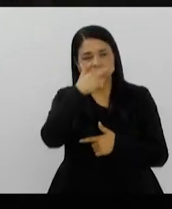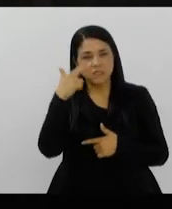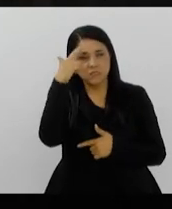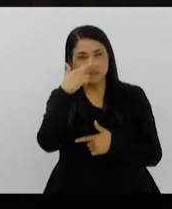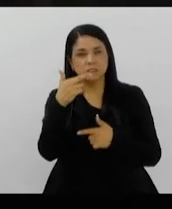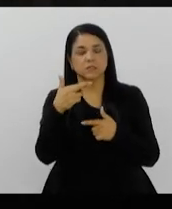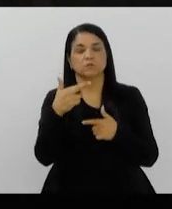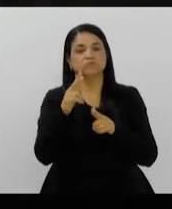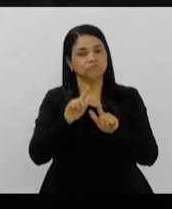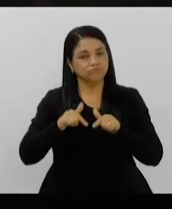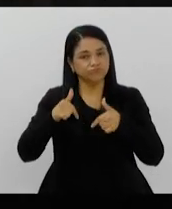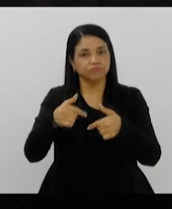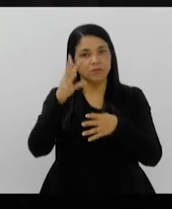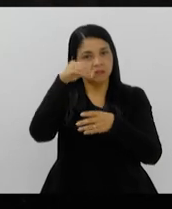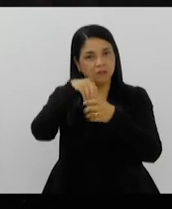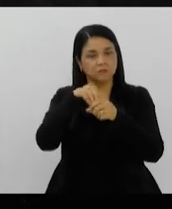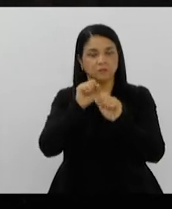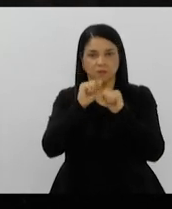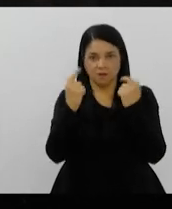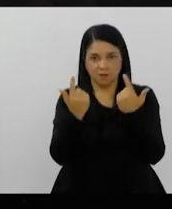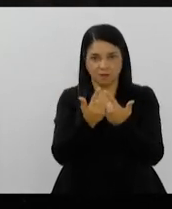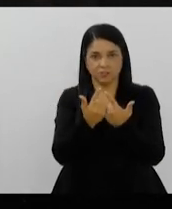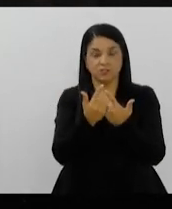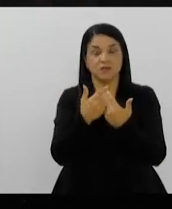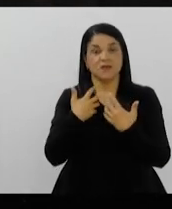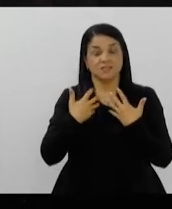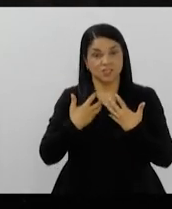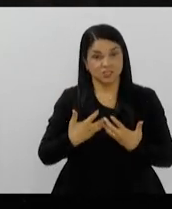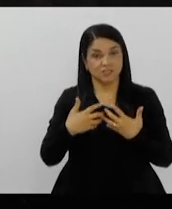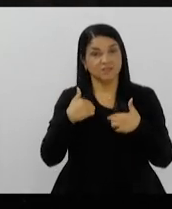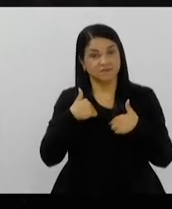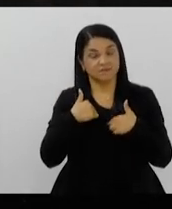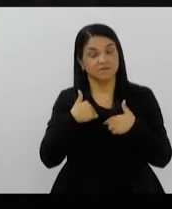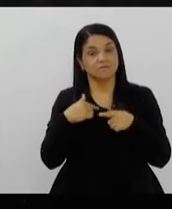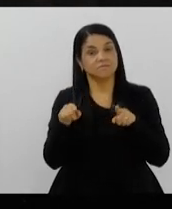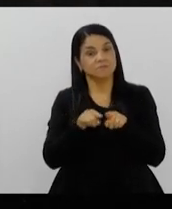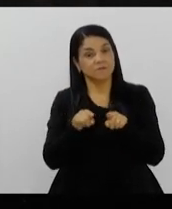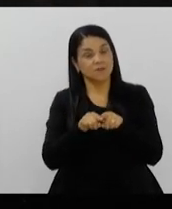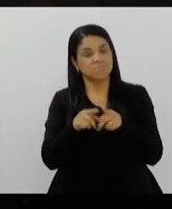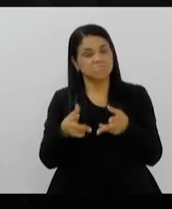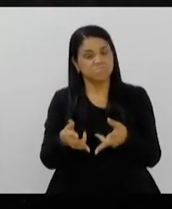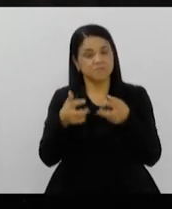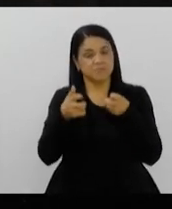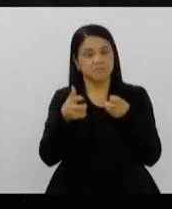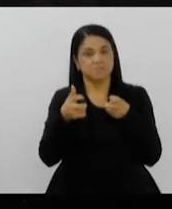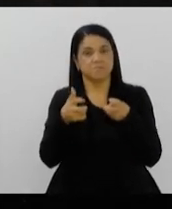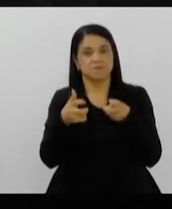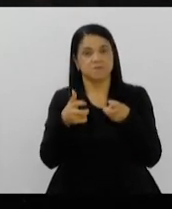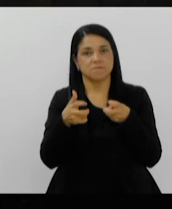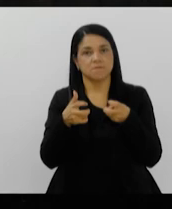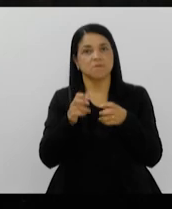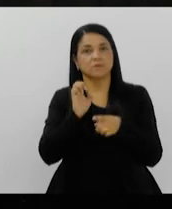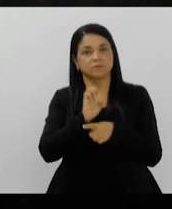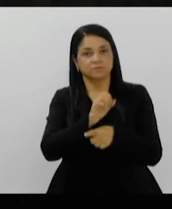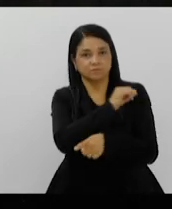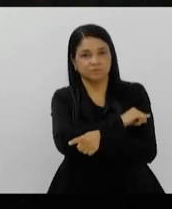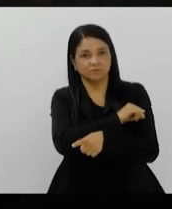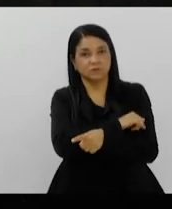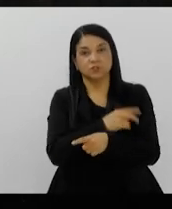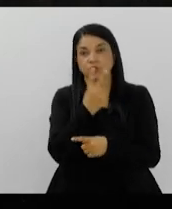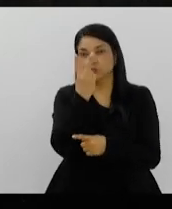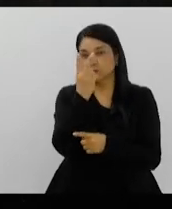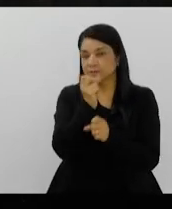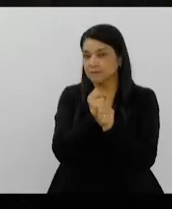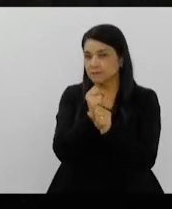aqui na Assembleia Legislativa. A chateação vem mais pelo fato da gente perceber que o estado ainda tem